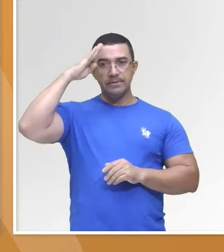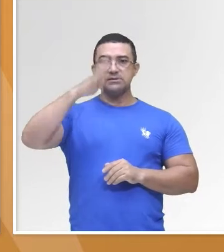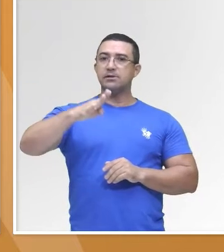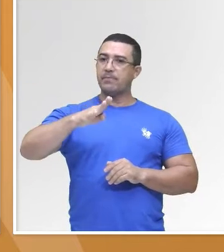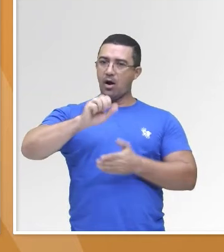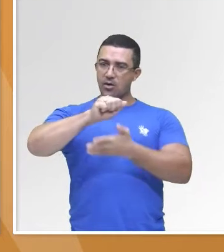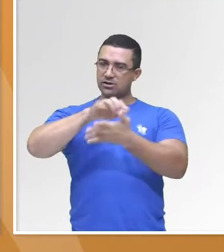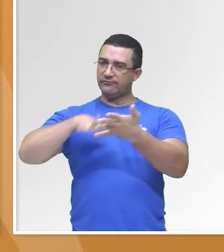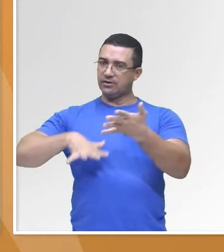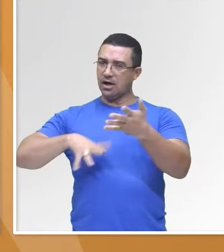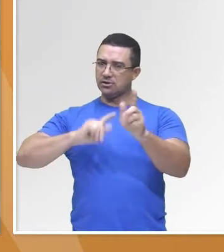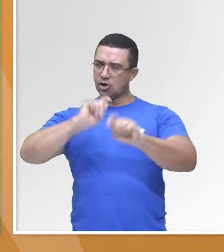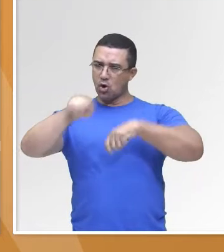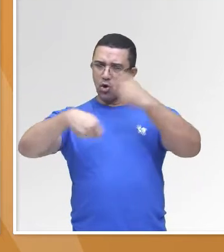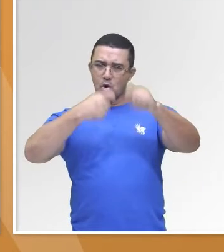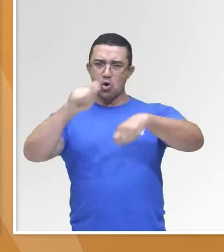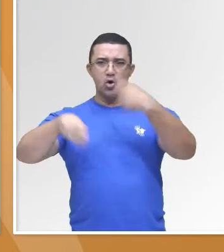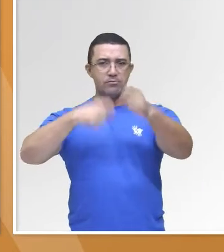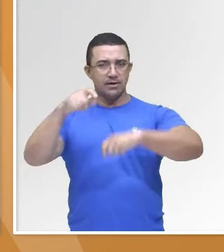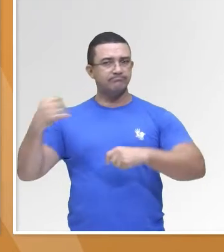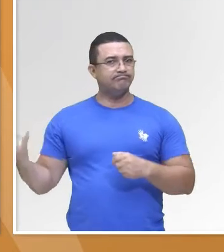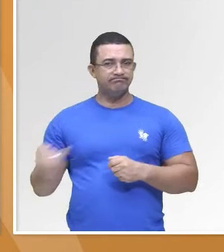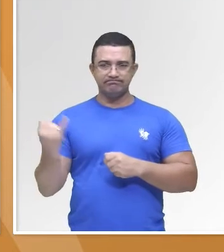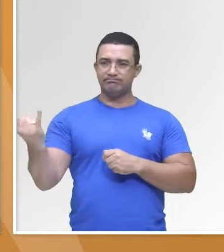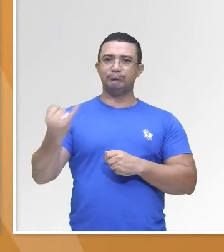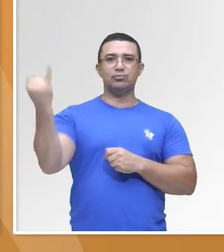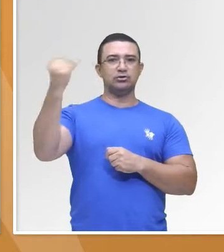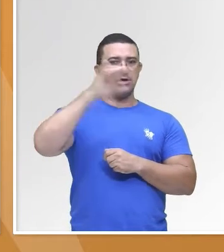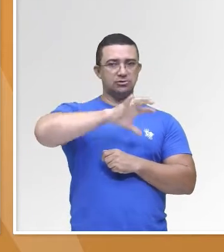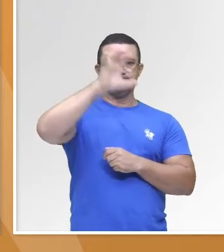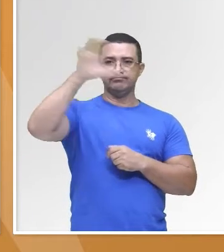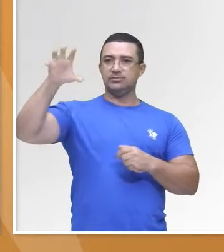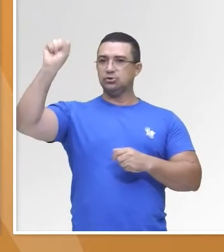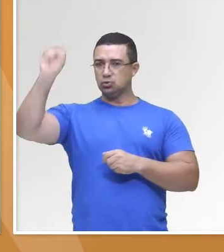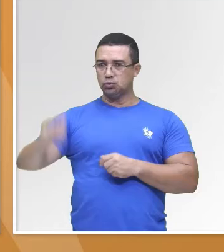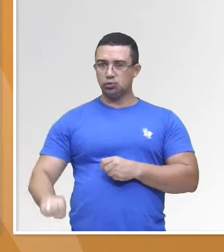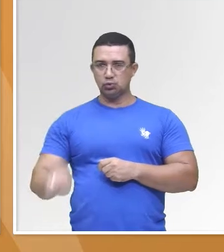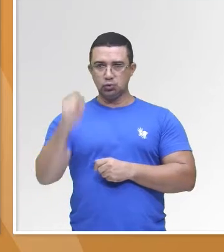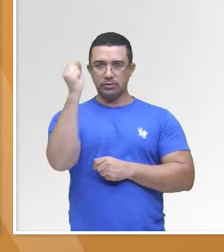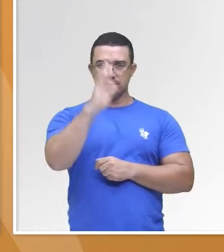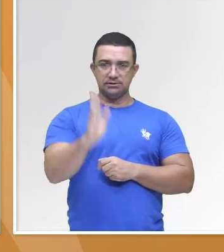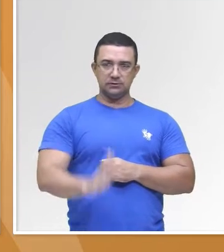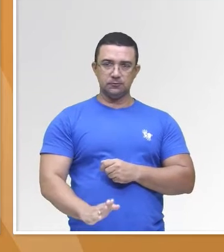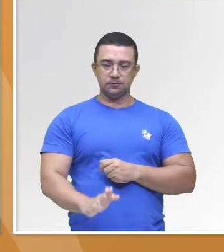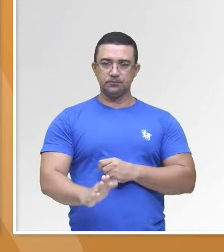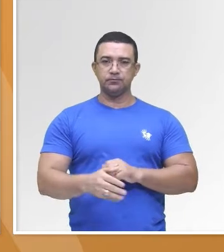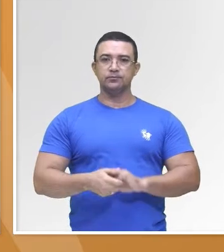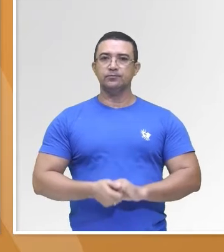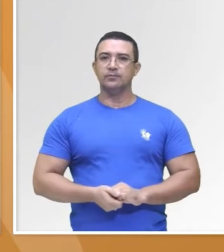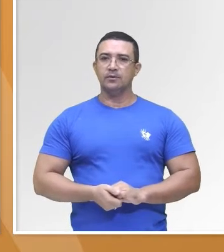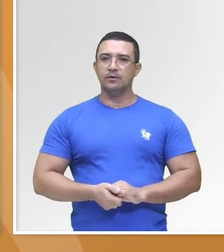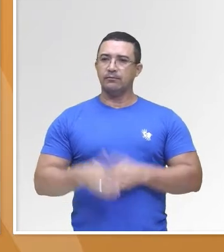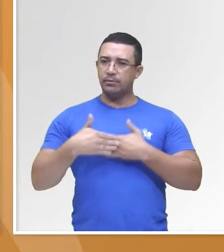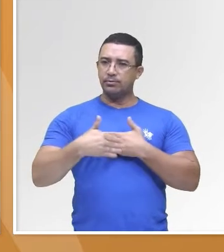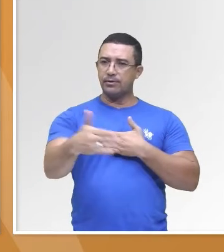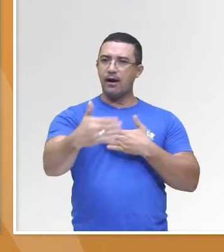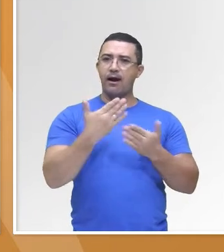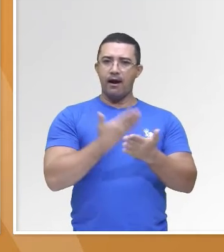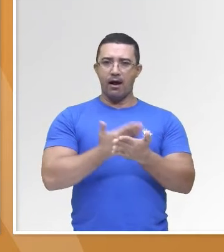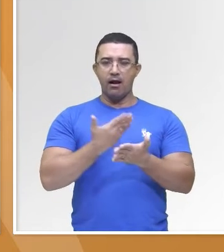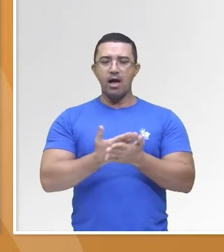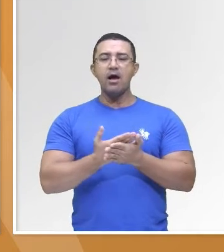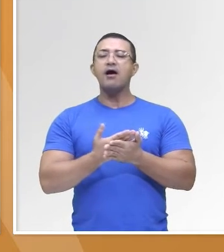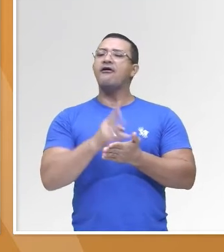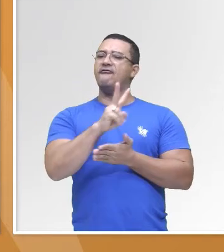atividades econômicas muito importante aí na região sul do Brasil, ok? E aí no decorrer da aula a gente vai